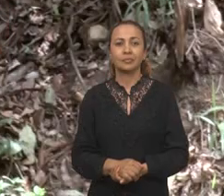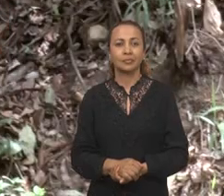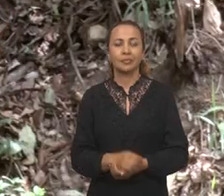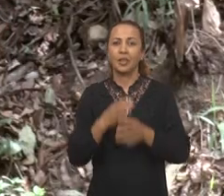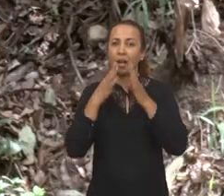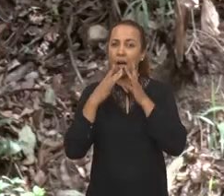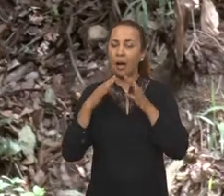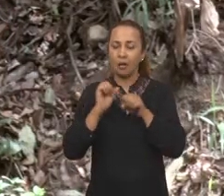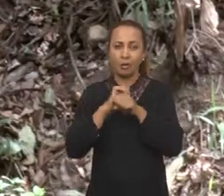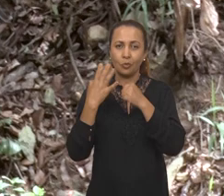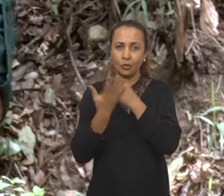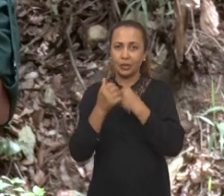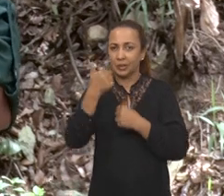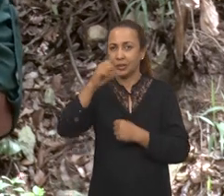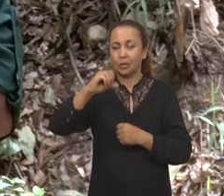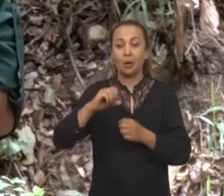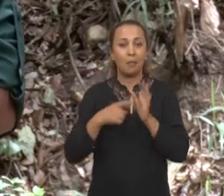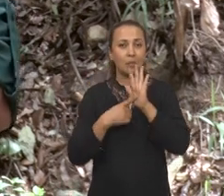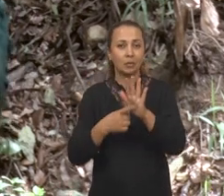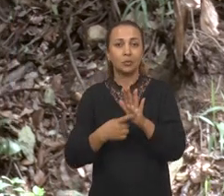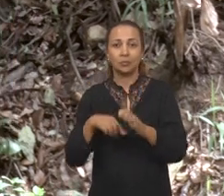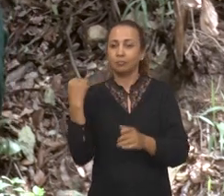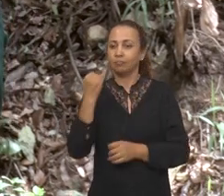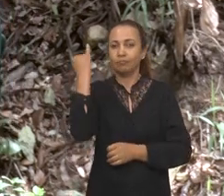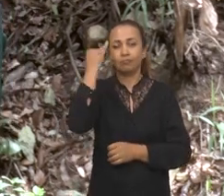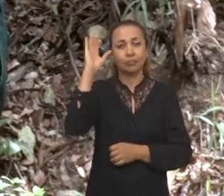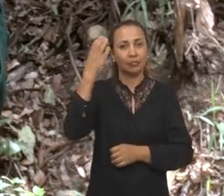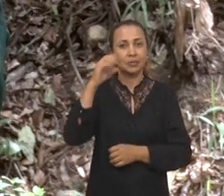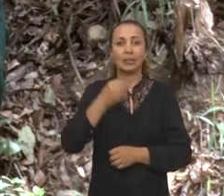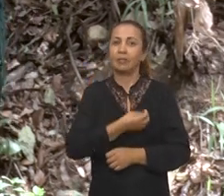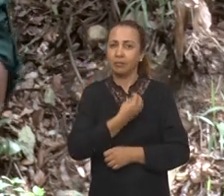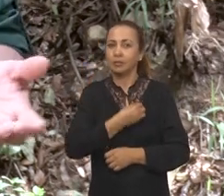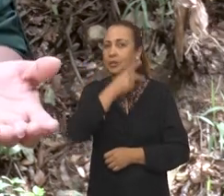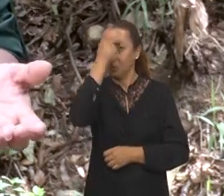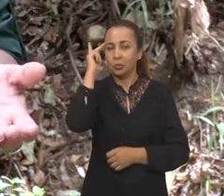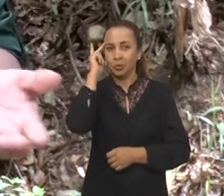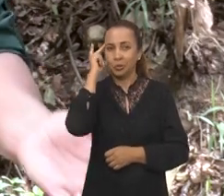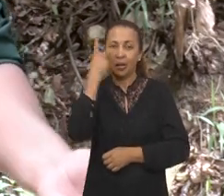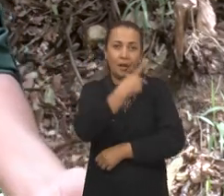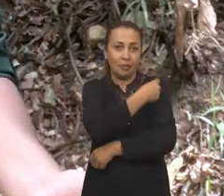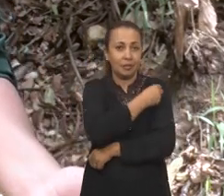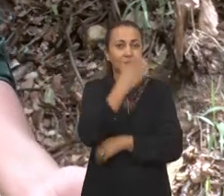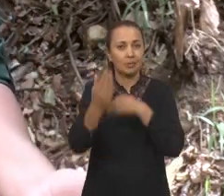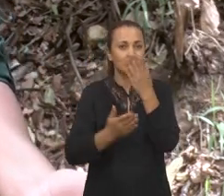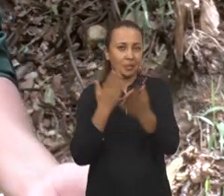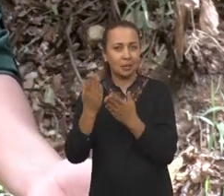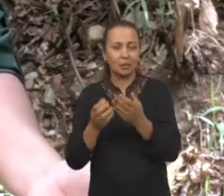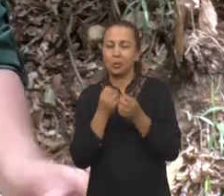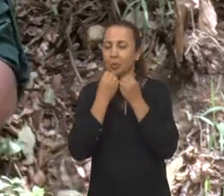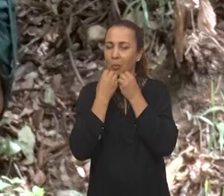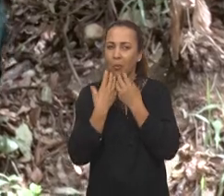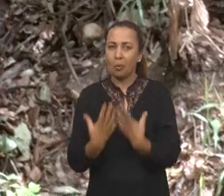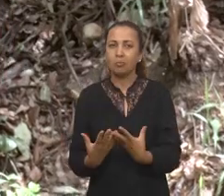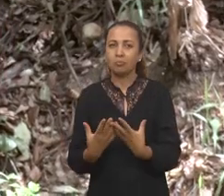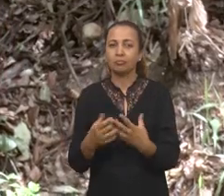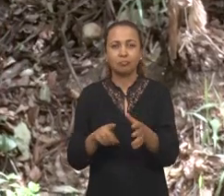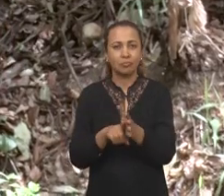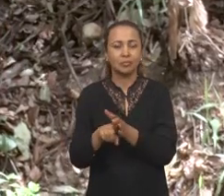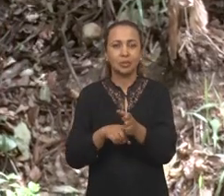tá covid-19 mostrou a importância da ciência na vida das pessoas além da vacina e do tratamento eficiente